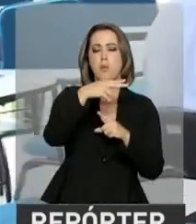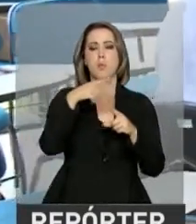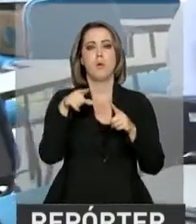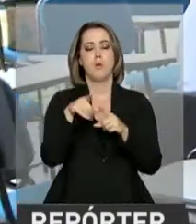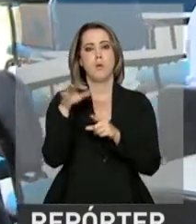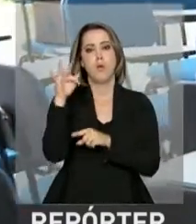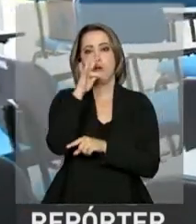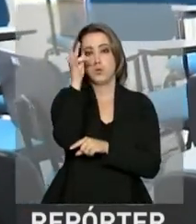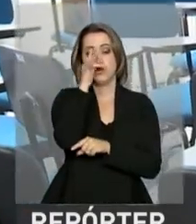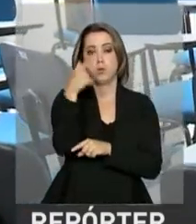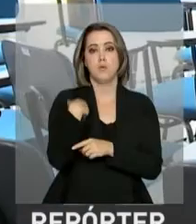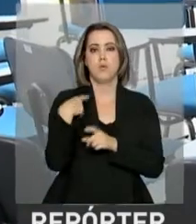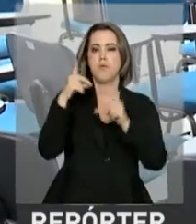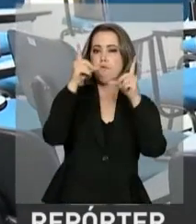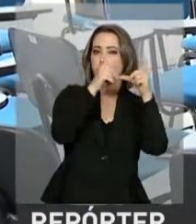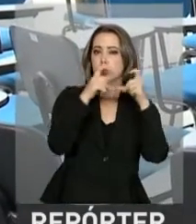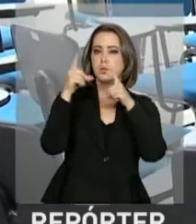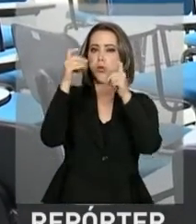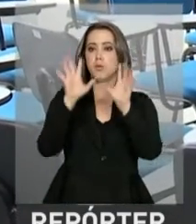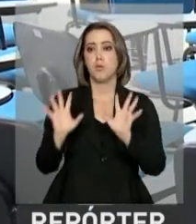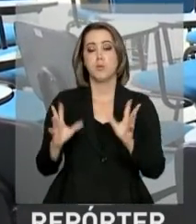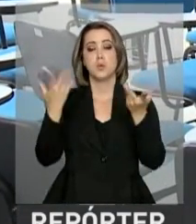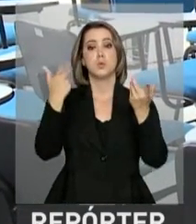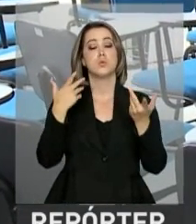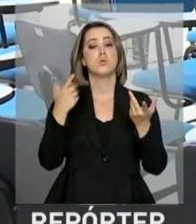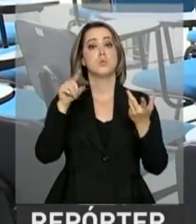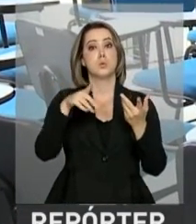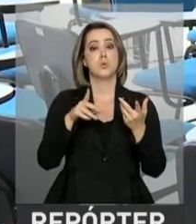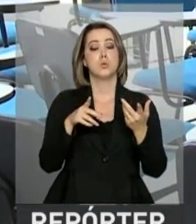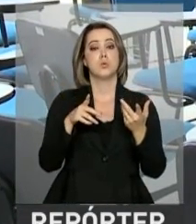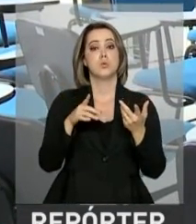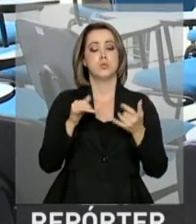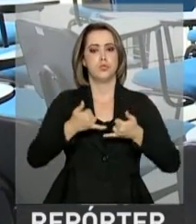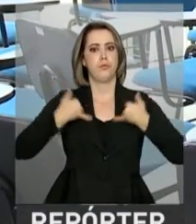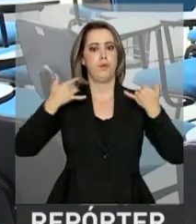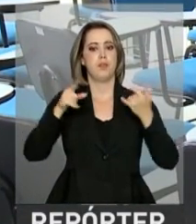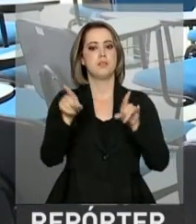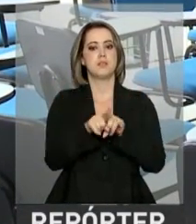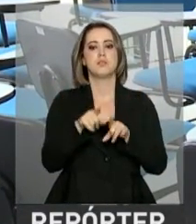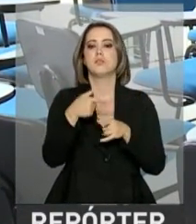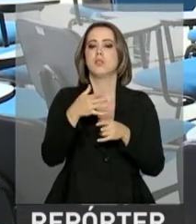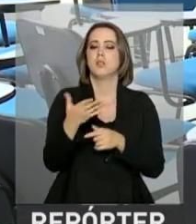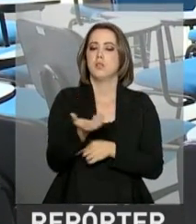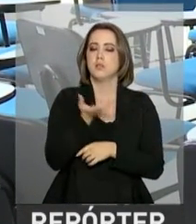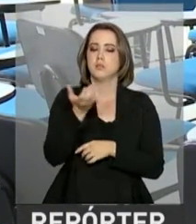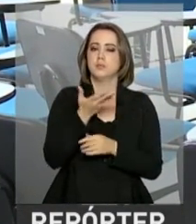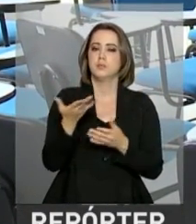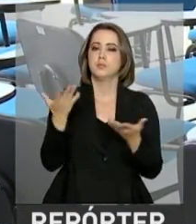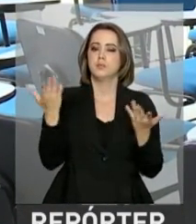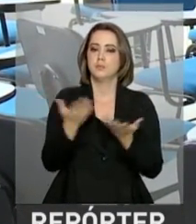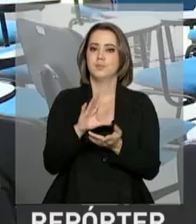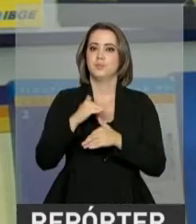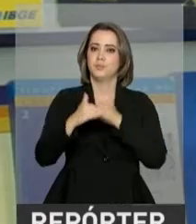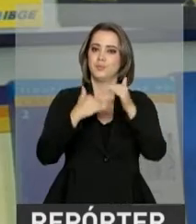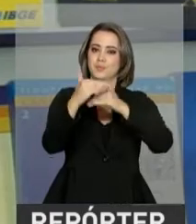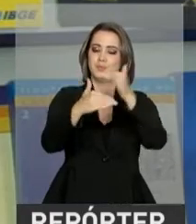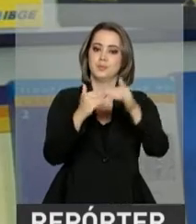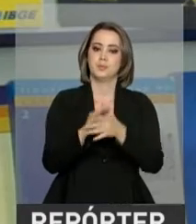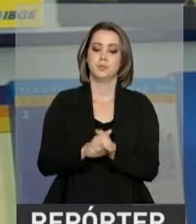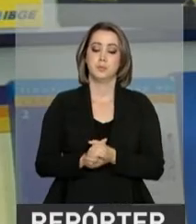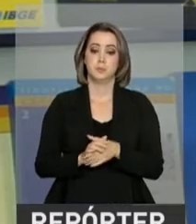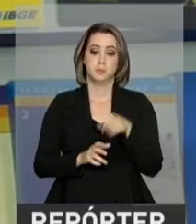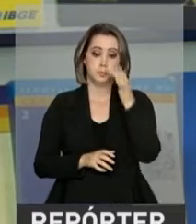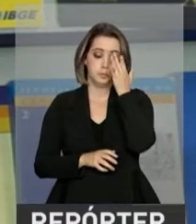cuidadores, fotógrafos e produtores de eventos, como é o caso do Pablo, que quer agora se qualificar cada vez mais. Entre